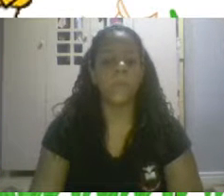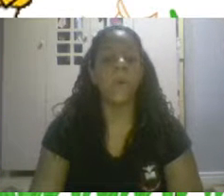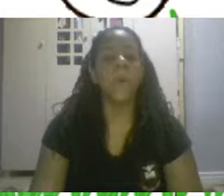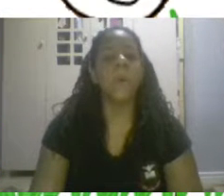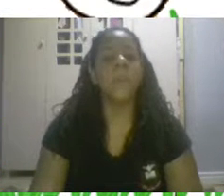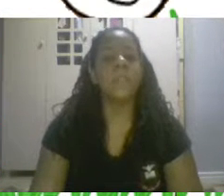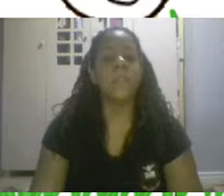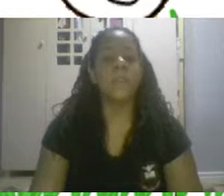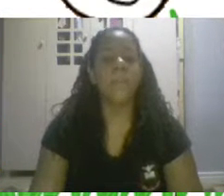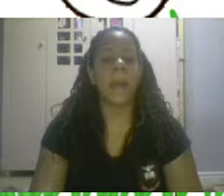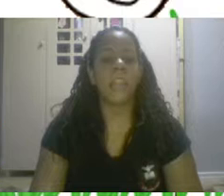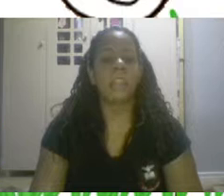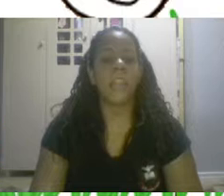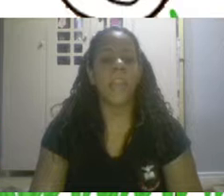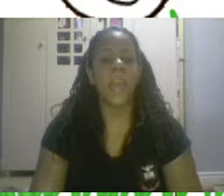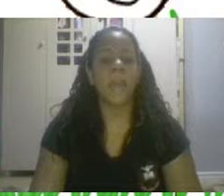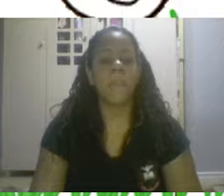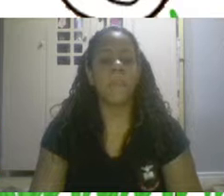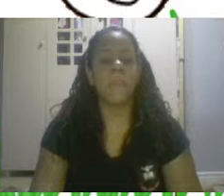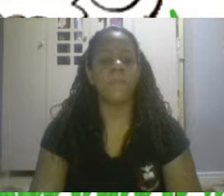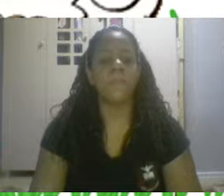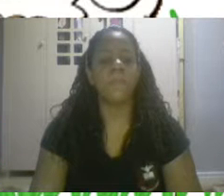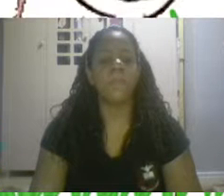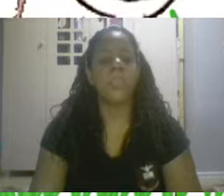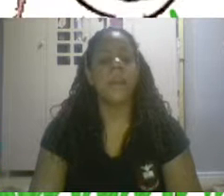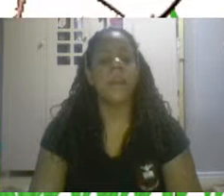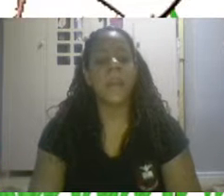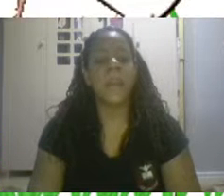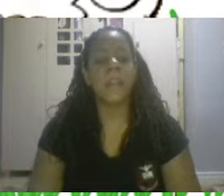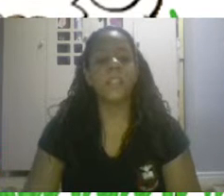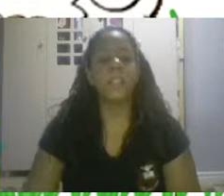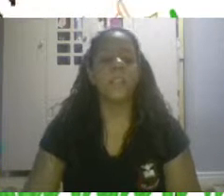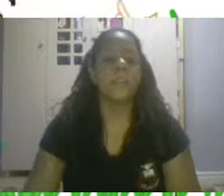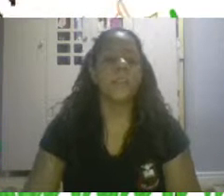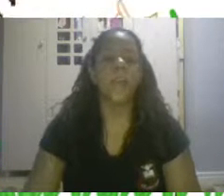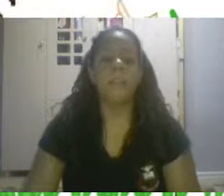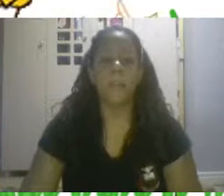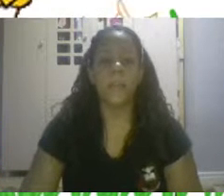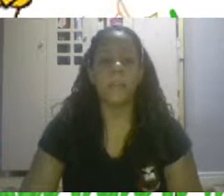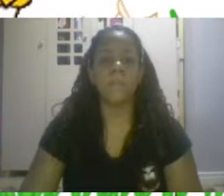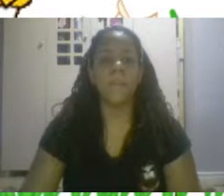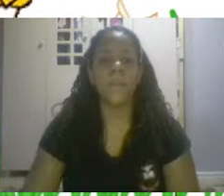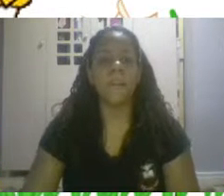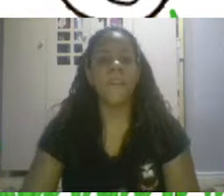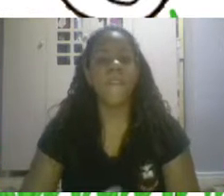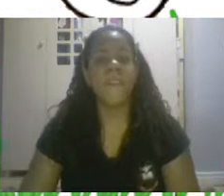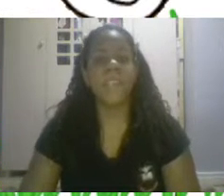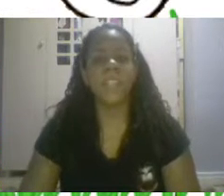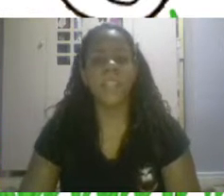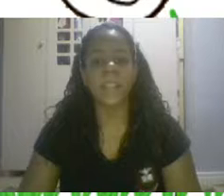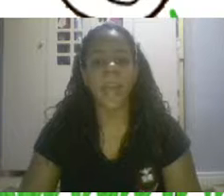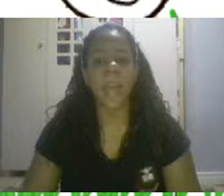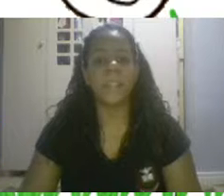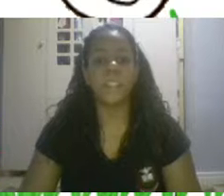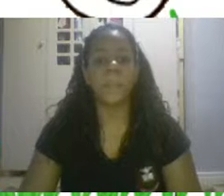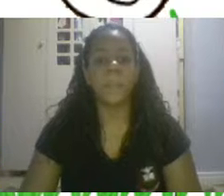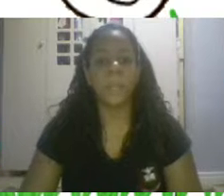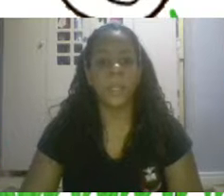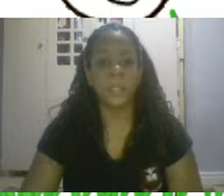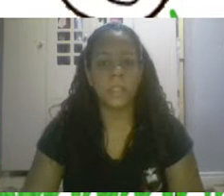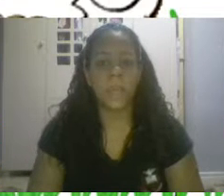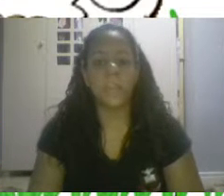onívoros. Os animais herbívoros, eles se alimentam de vegetais,